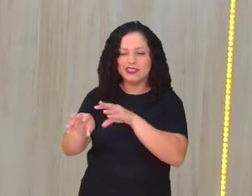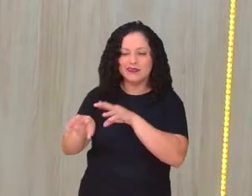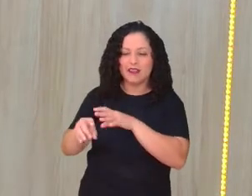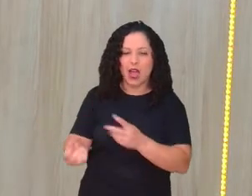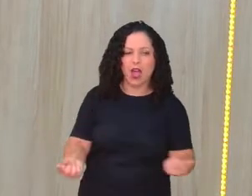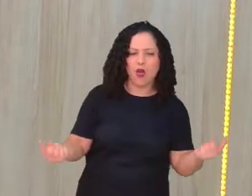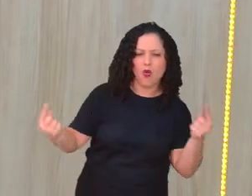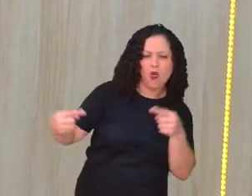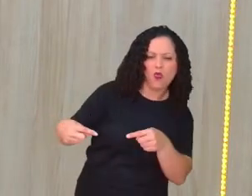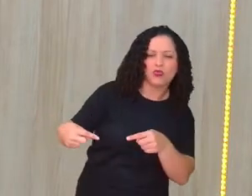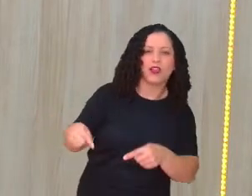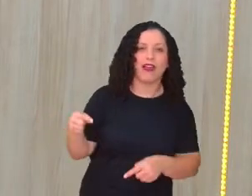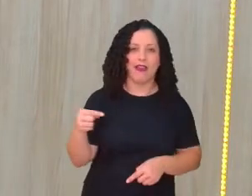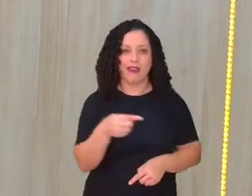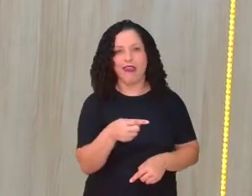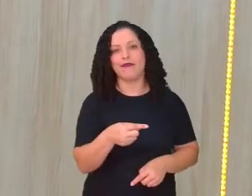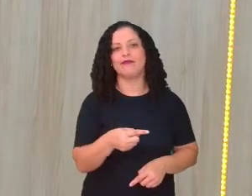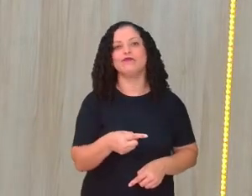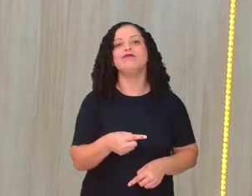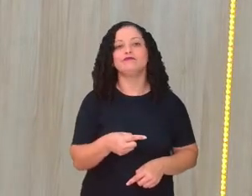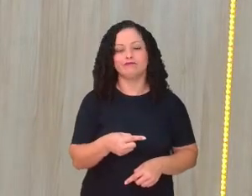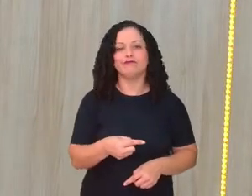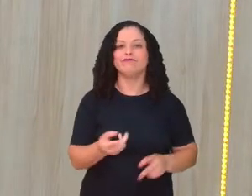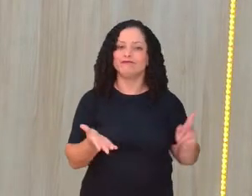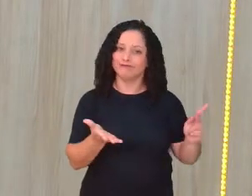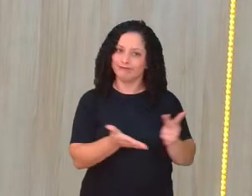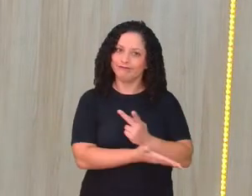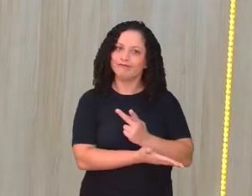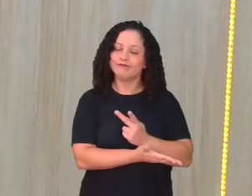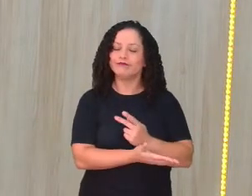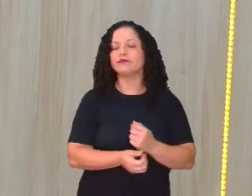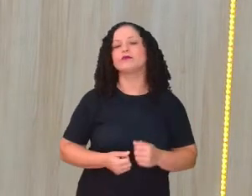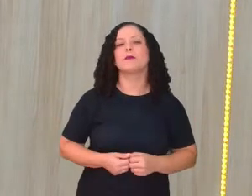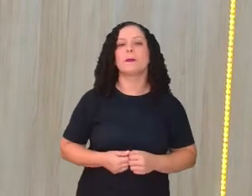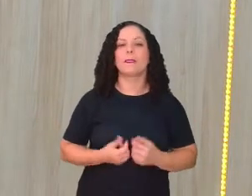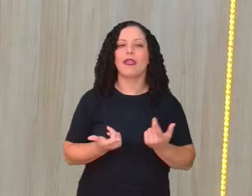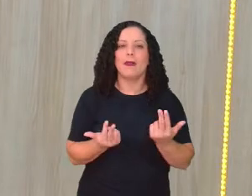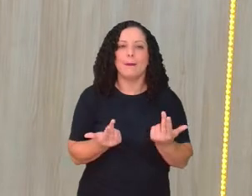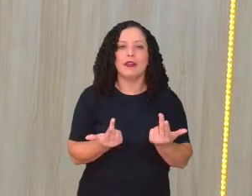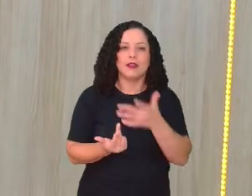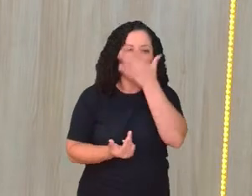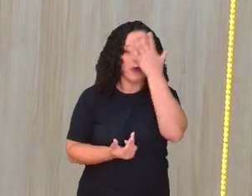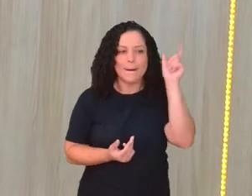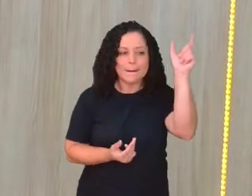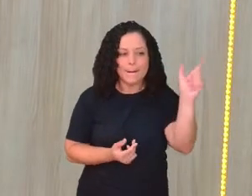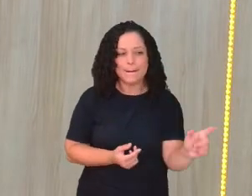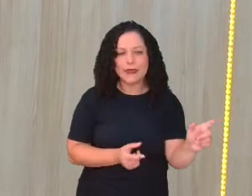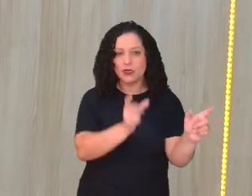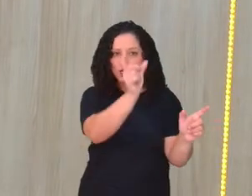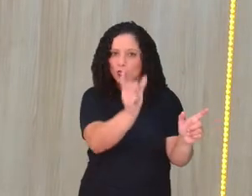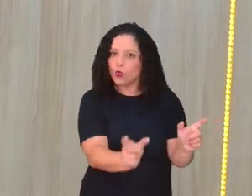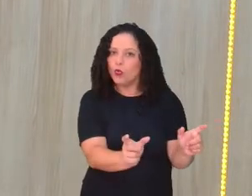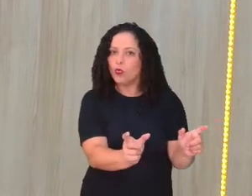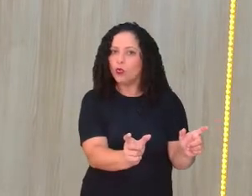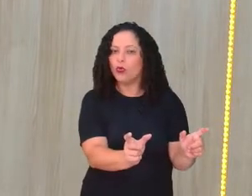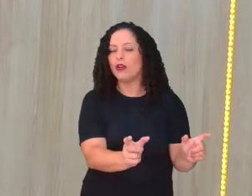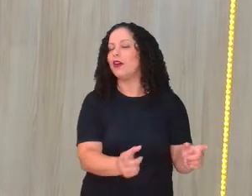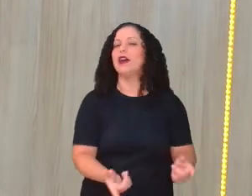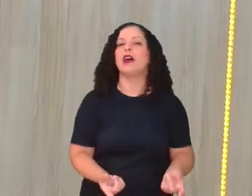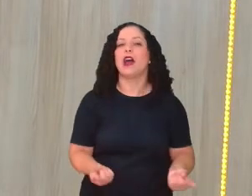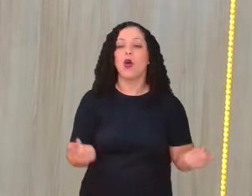pela igreja, é considerado um herege, certo? Ou seja, é um camarada que na ótica da igreja